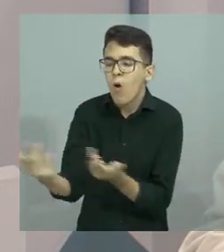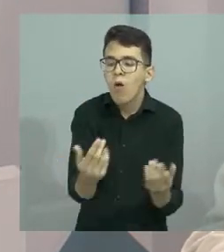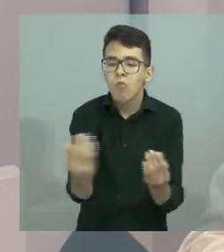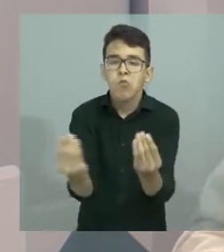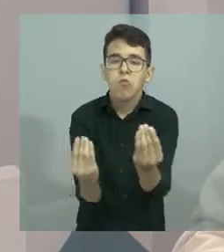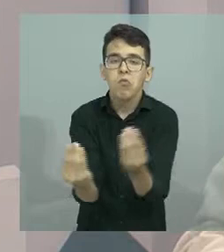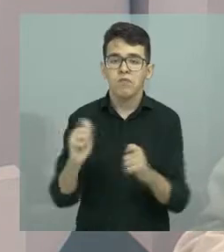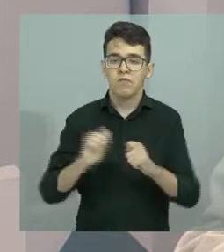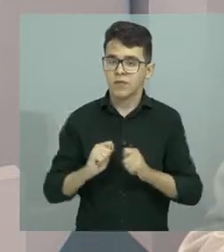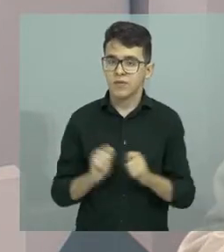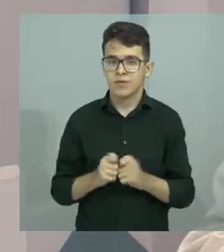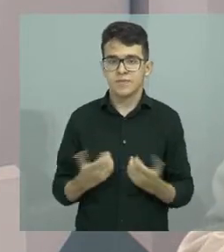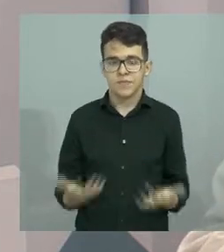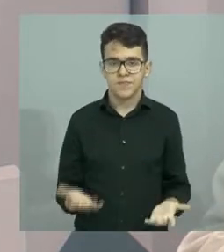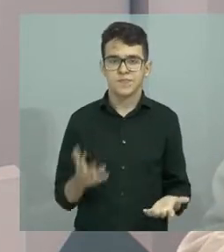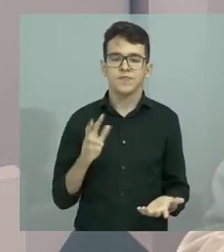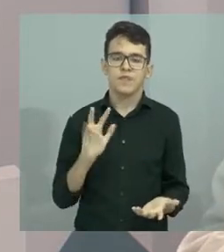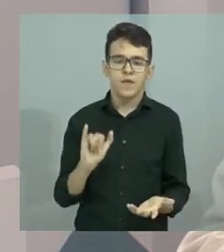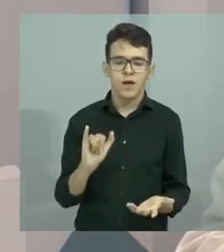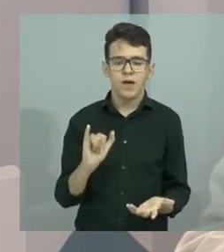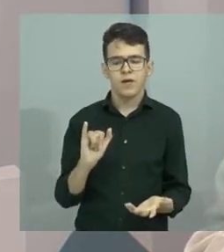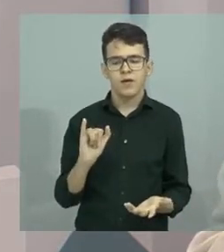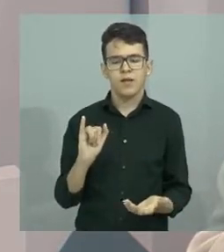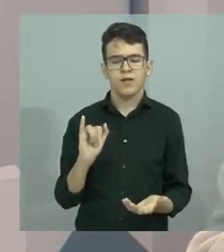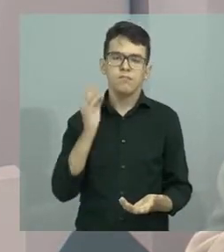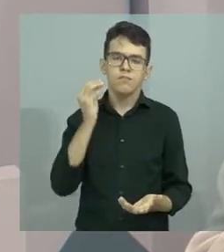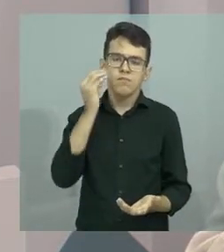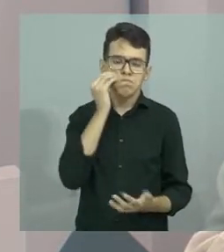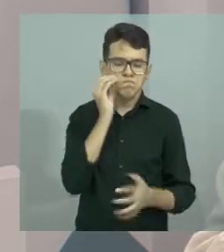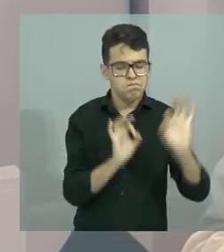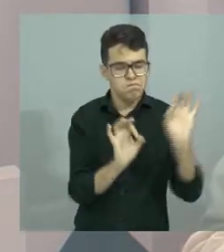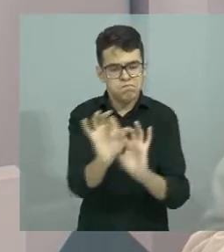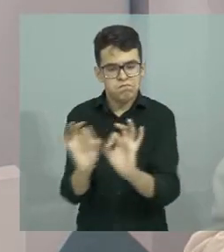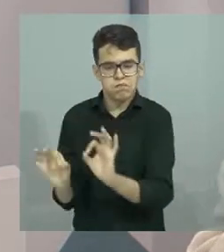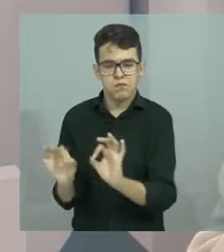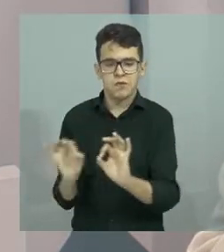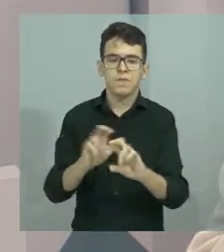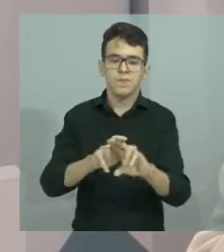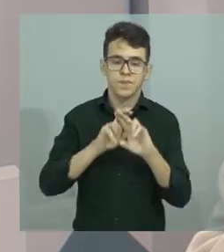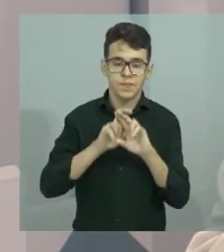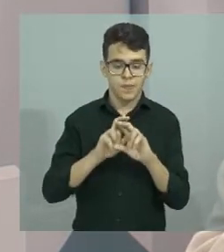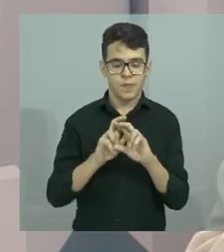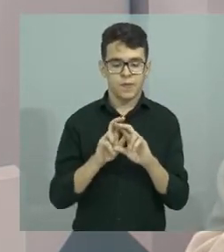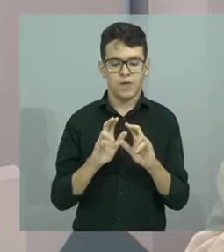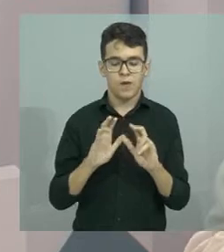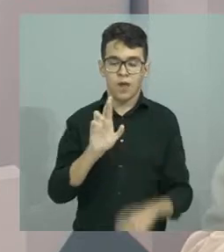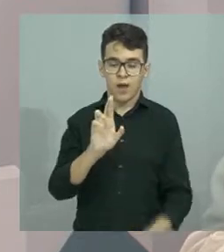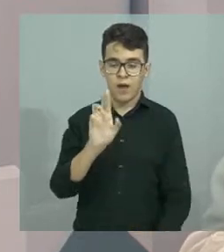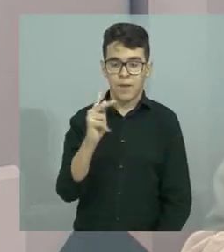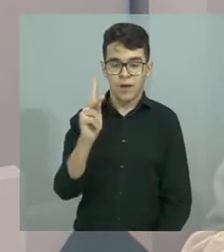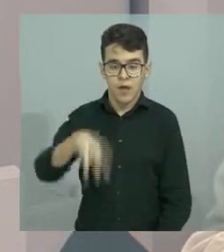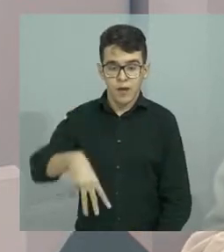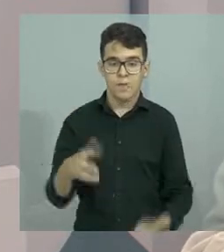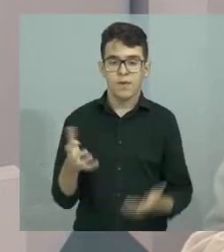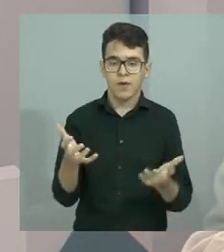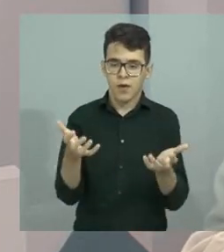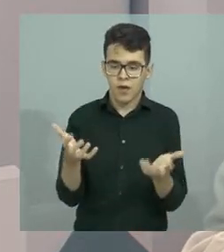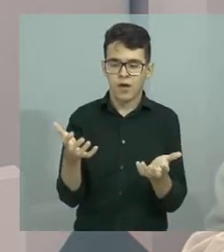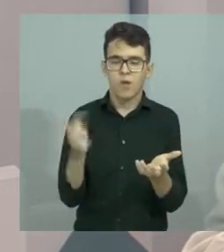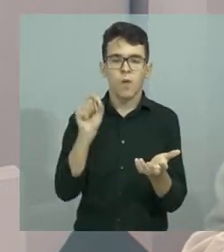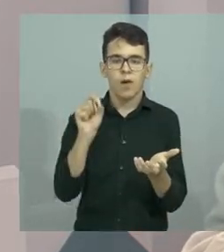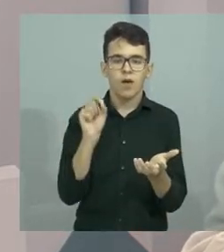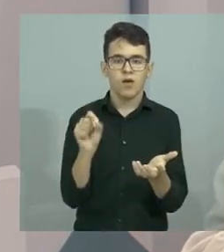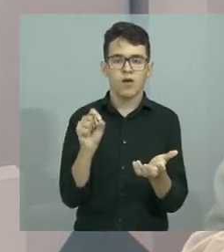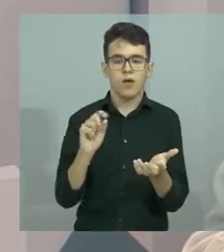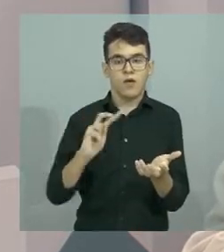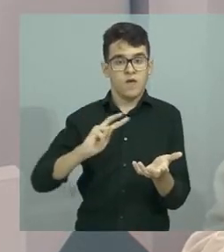melhor coordenada entre esses municípios. Então a proposta do fórum é unir o parlamento, primeiramente, unir o parlamento desses